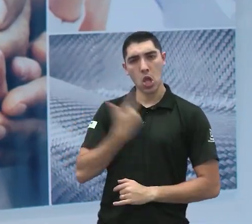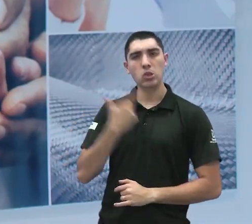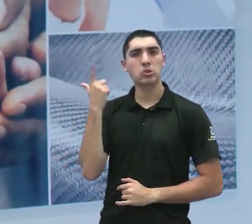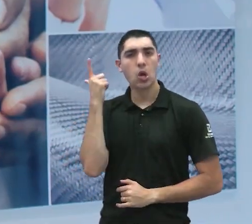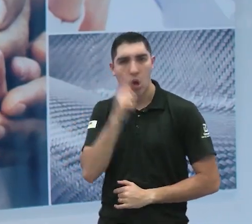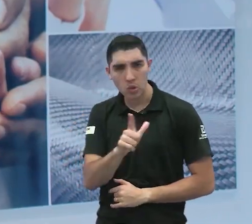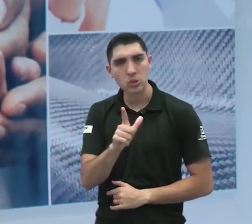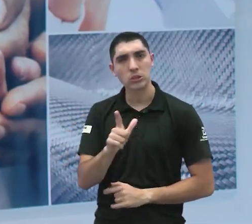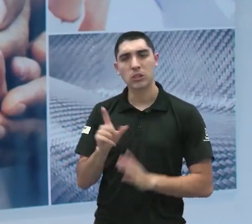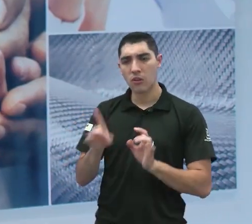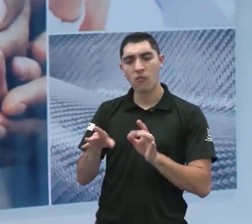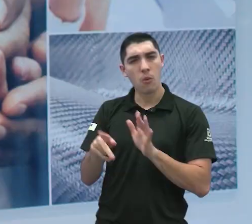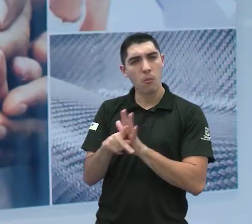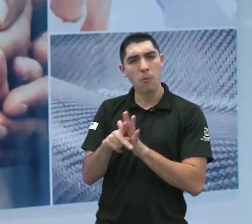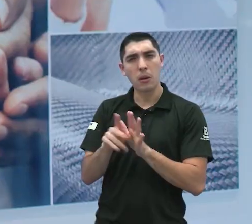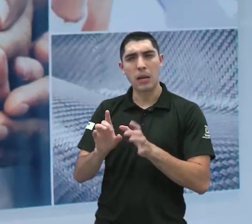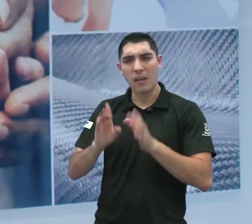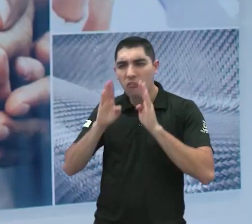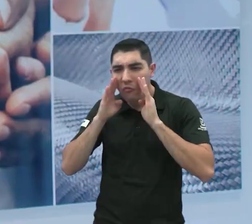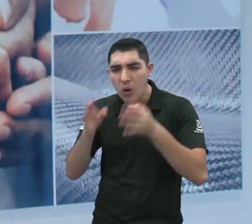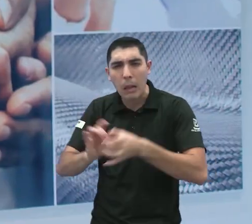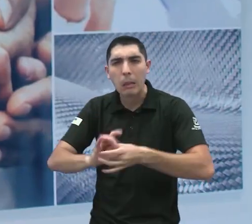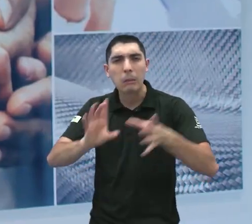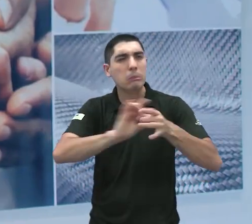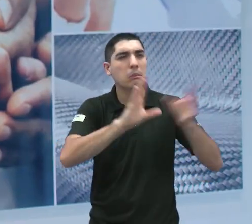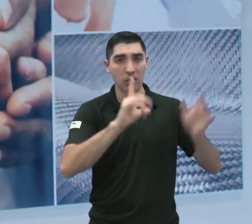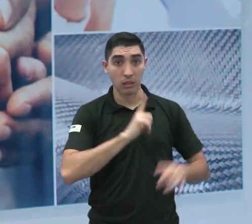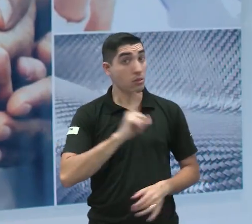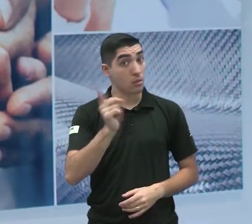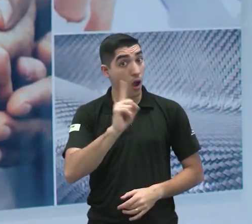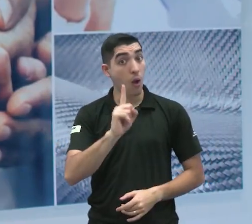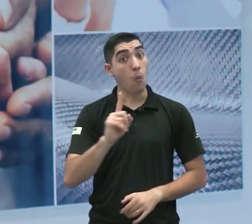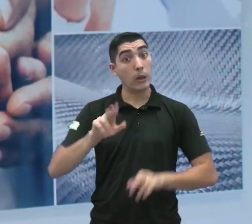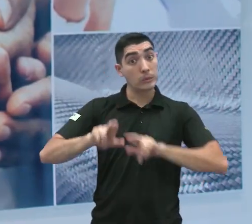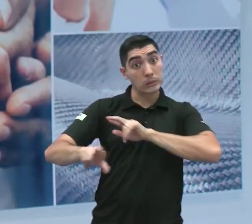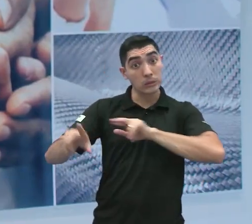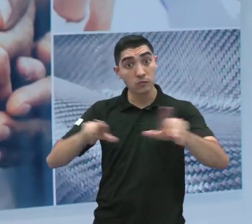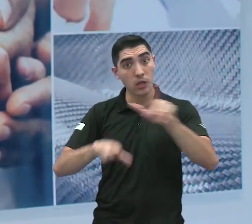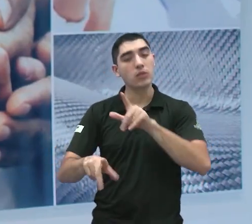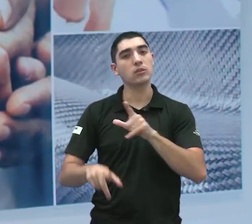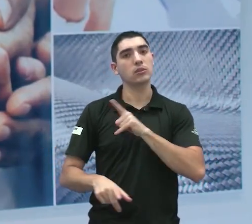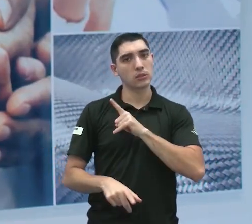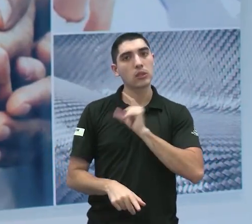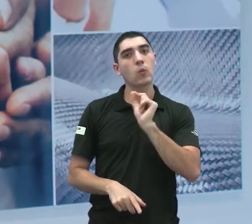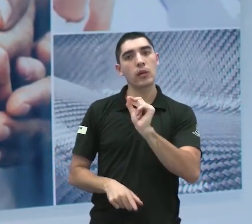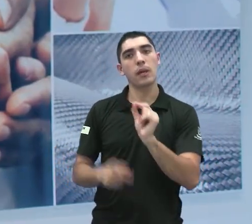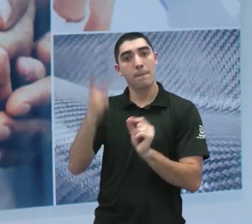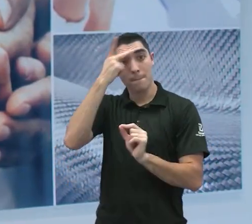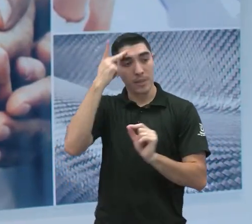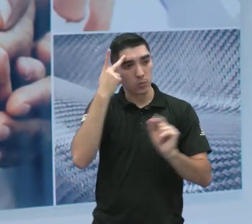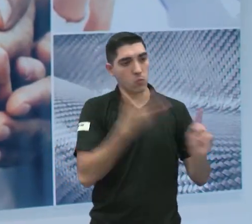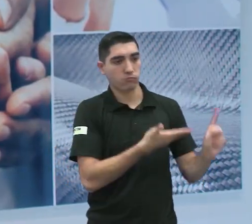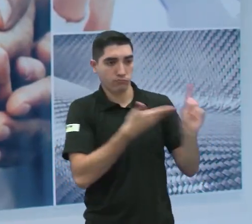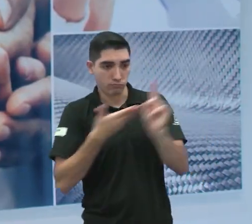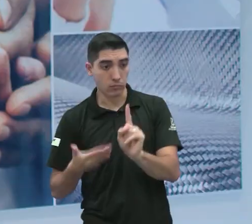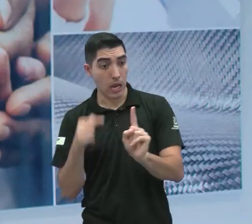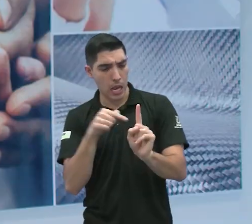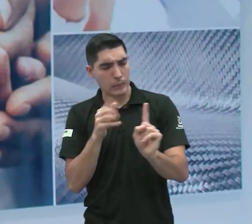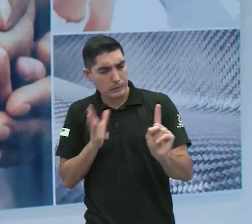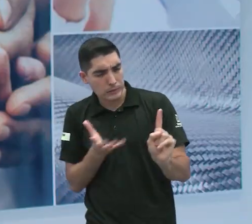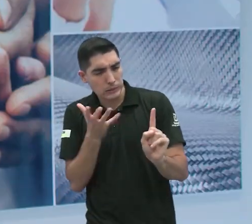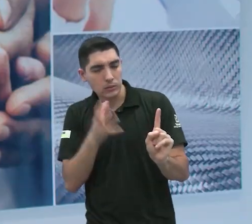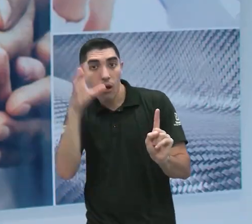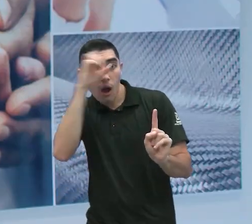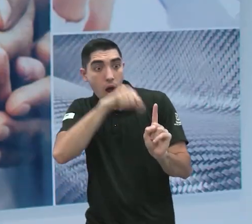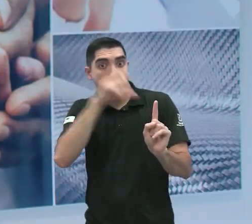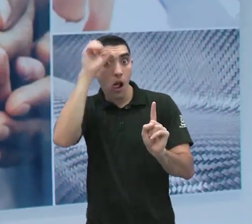você consegue uma mão de obra especializada, livre no mercado. Então, sempre tem a necessidade de você trazer alguém e desenvolver